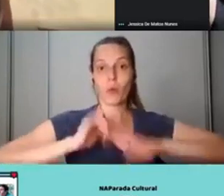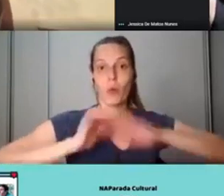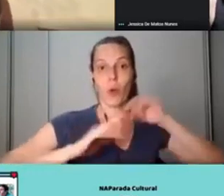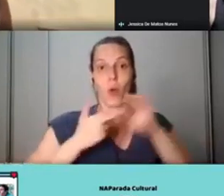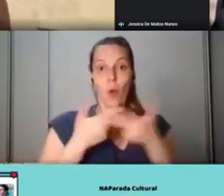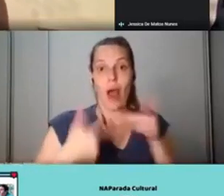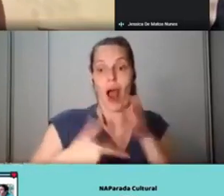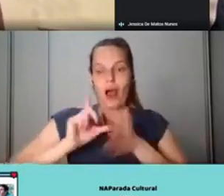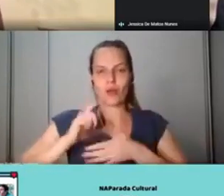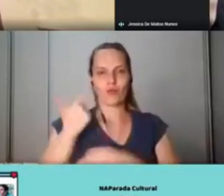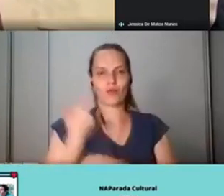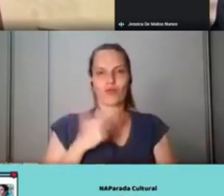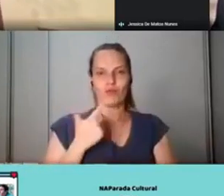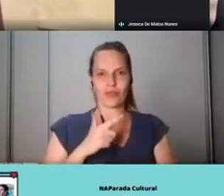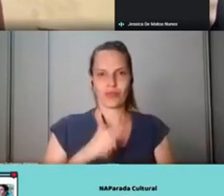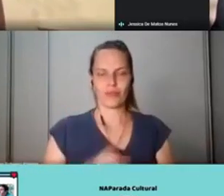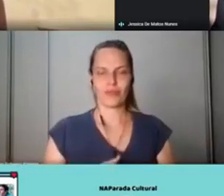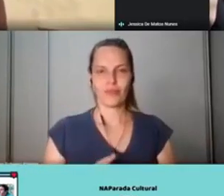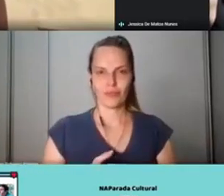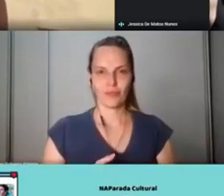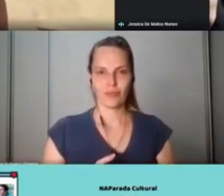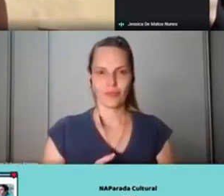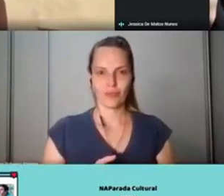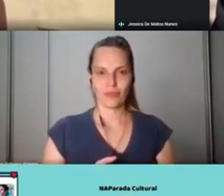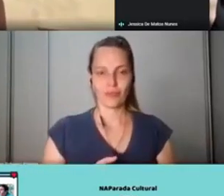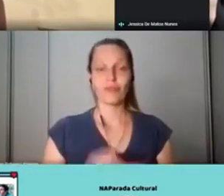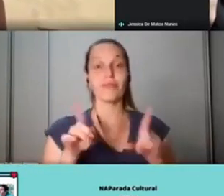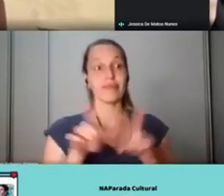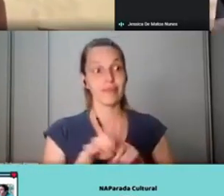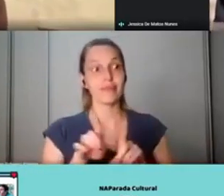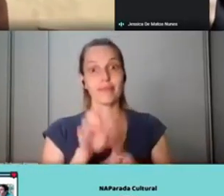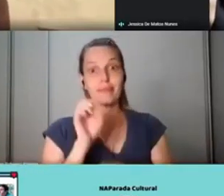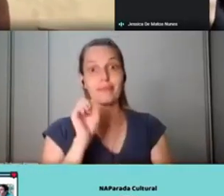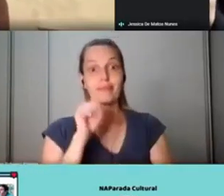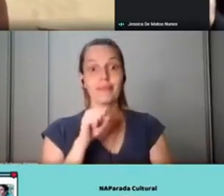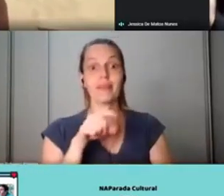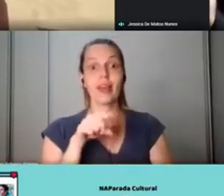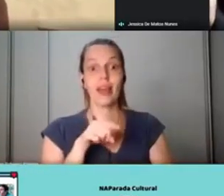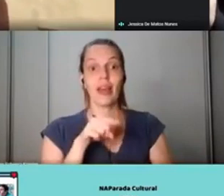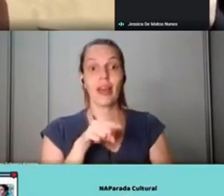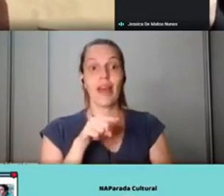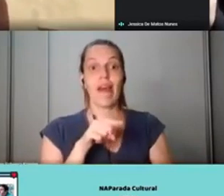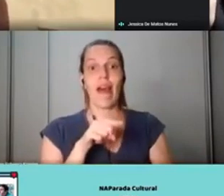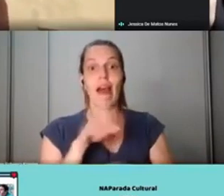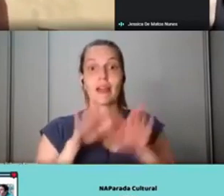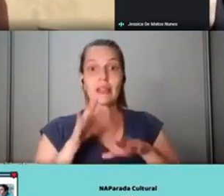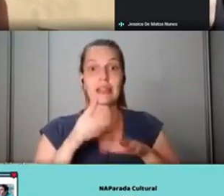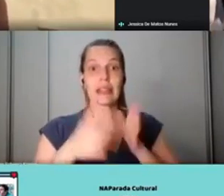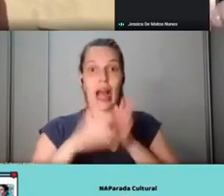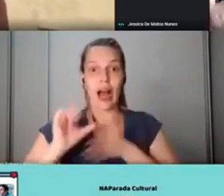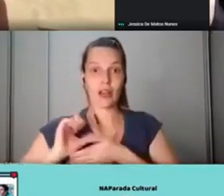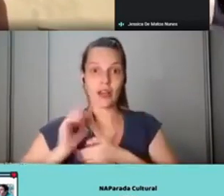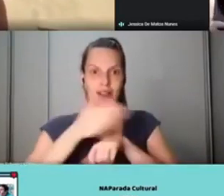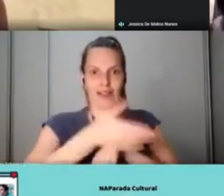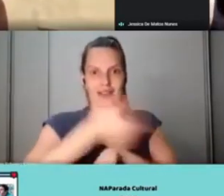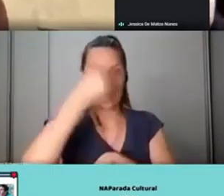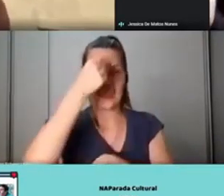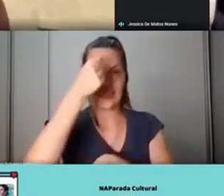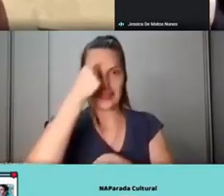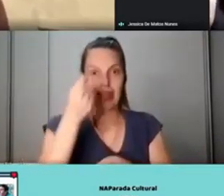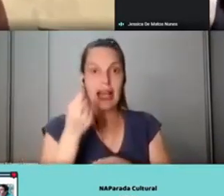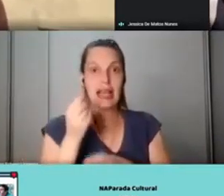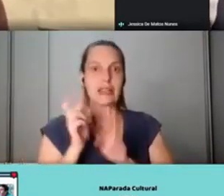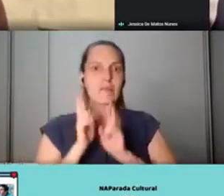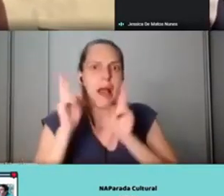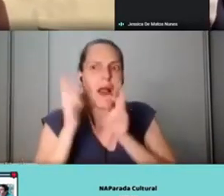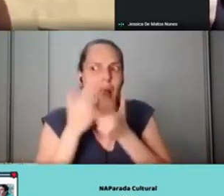Sim. E às vezes até essa grande expectativa que a gente tem com a entrada na universidade, né? Muitas vezes é até o momento que a